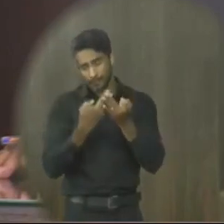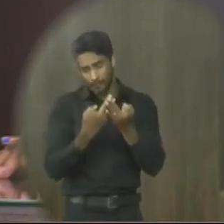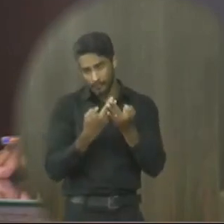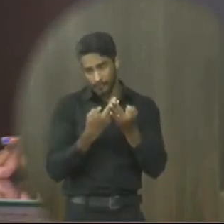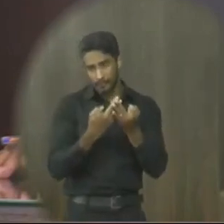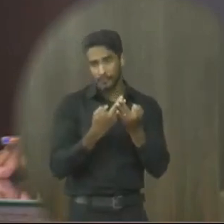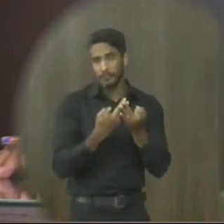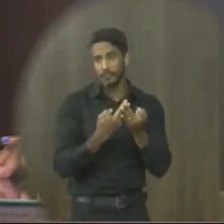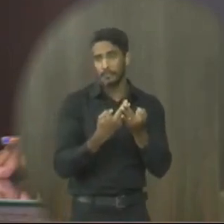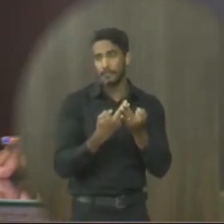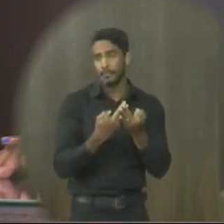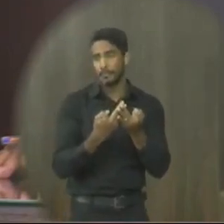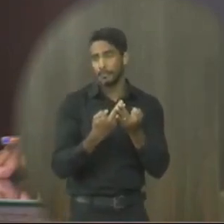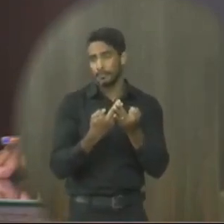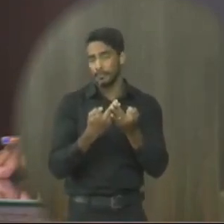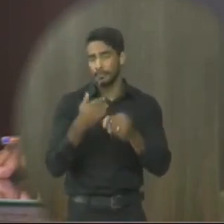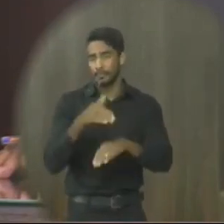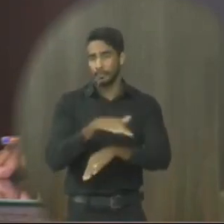ilustrada,